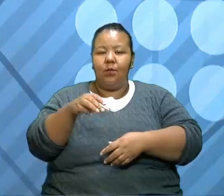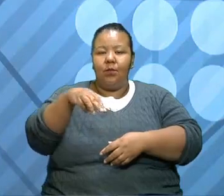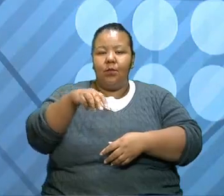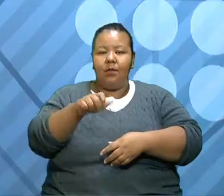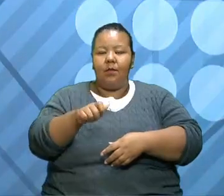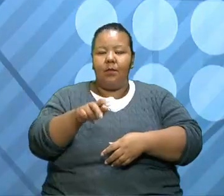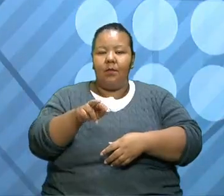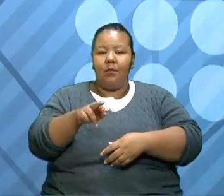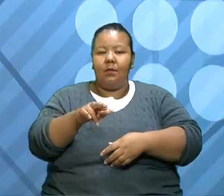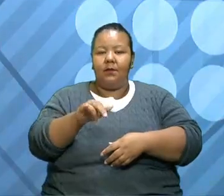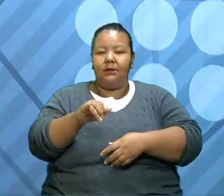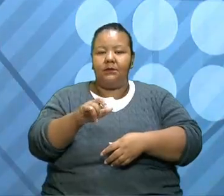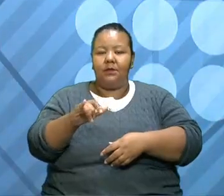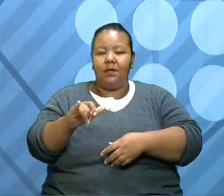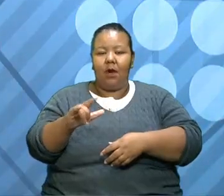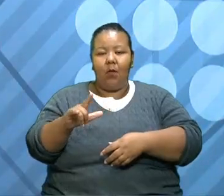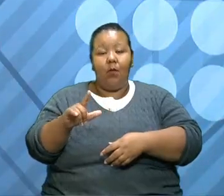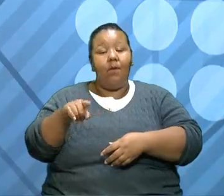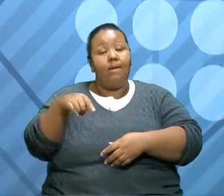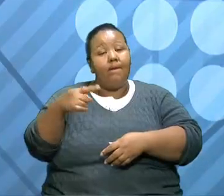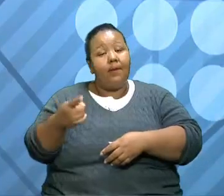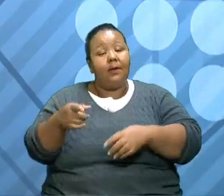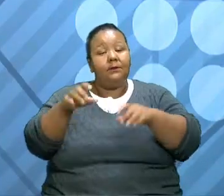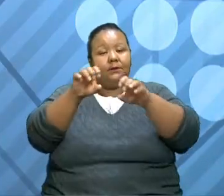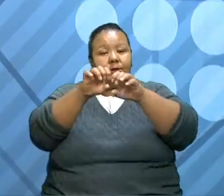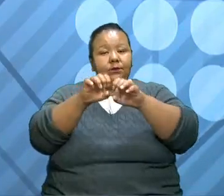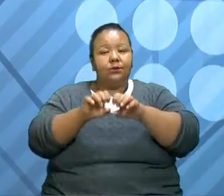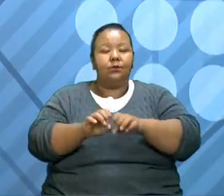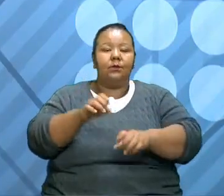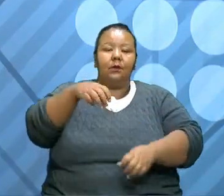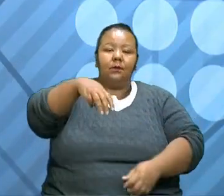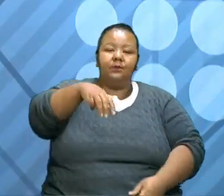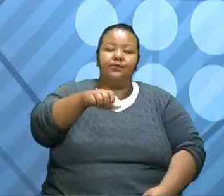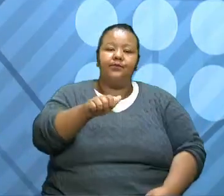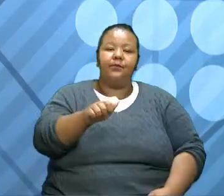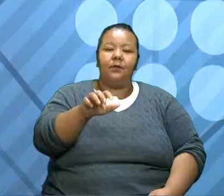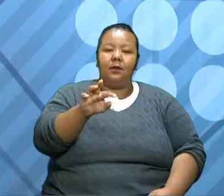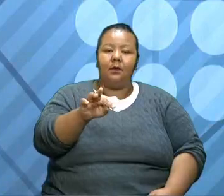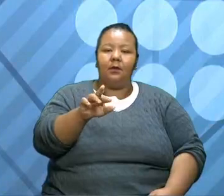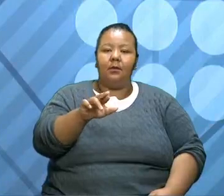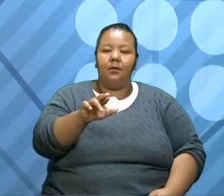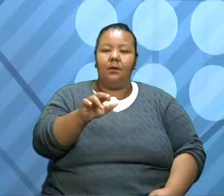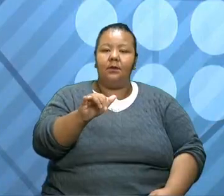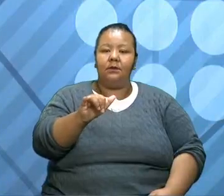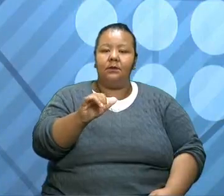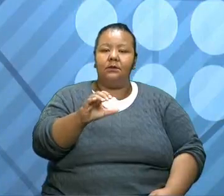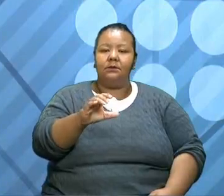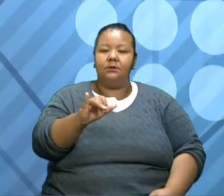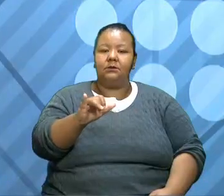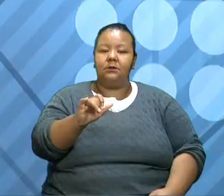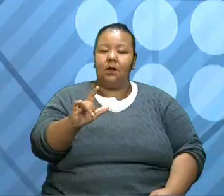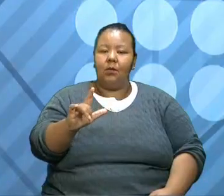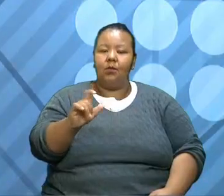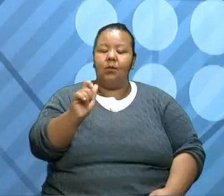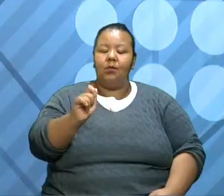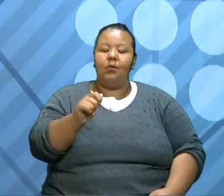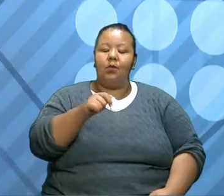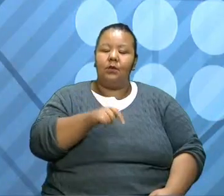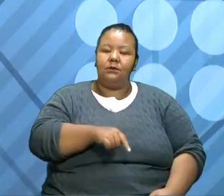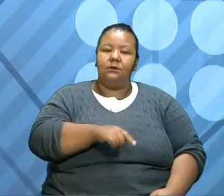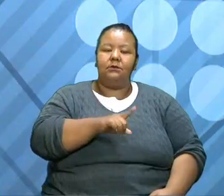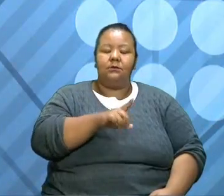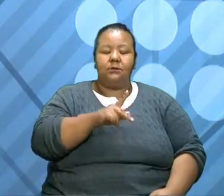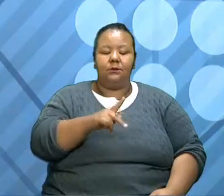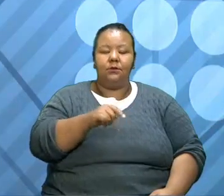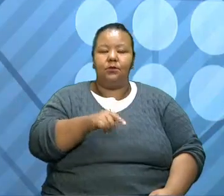estou utilizando dois, três, quantos forem necessários. Então, eu posso ter dentro da matriz um departamento de projetos com desenvolvimento